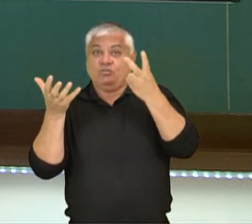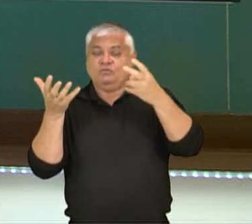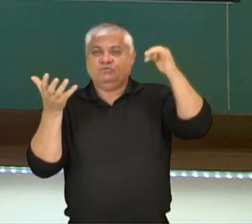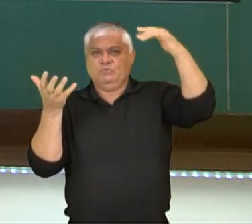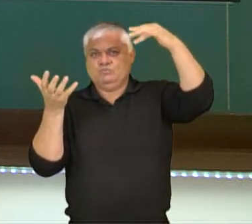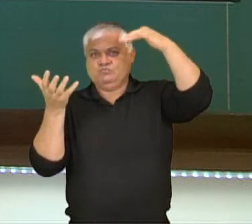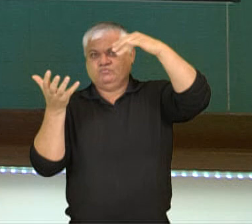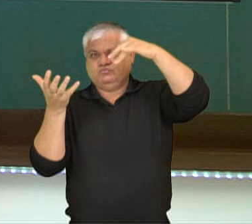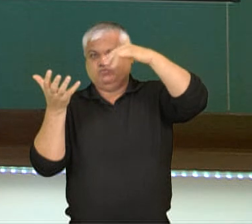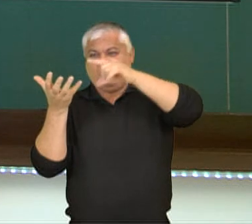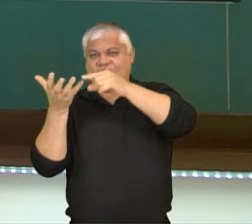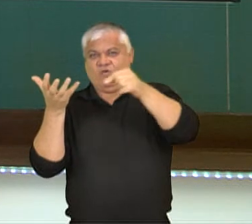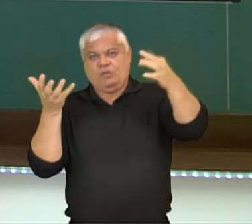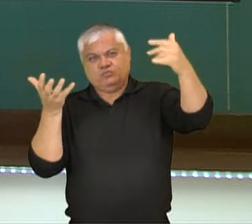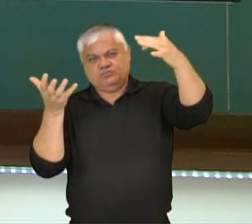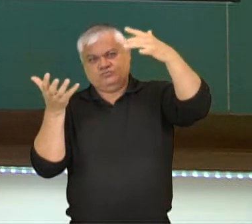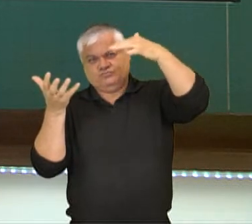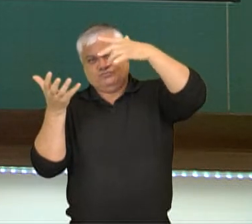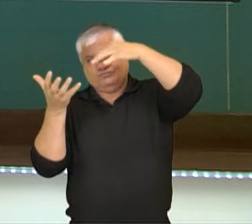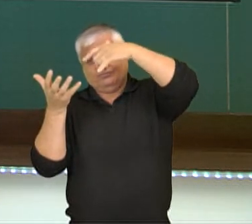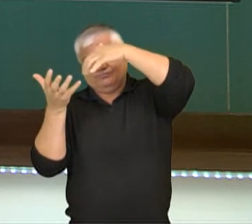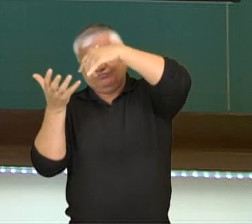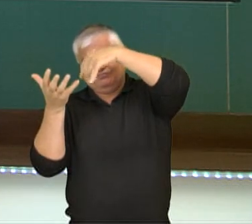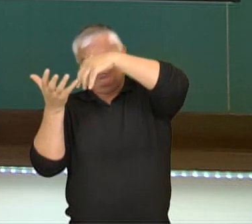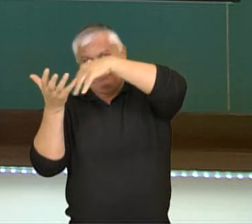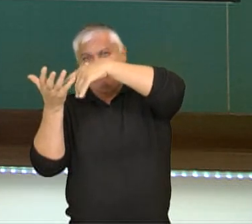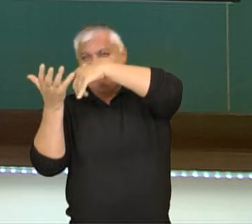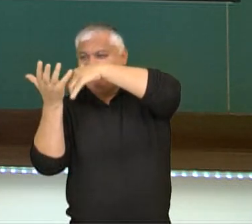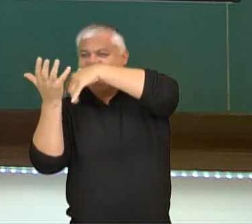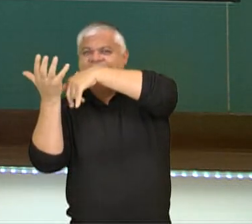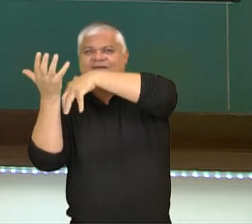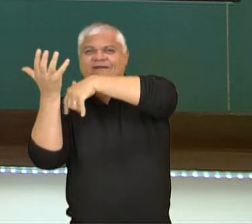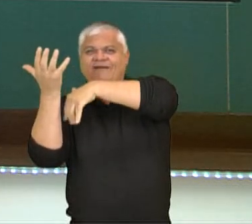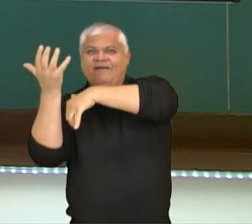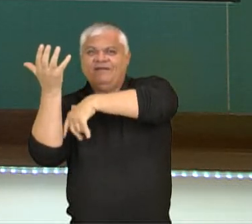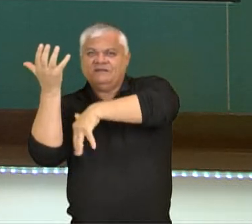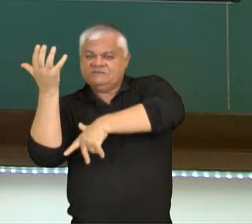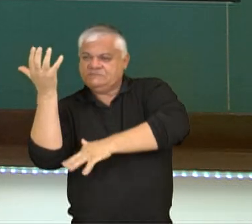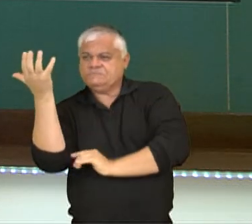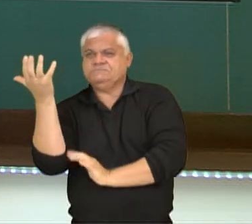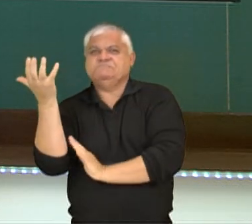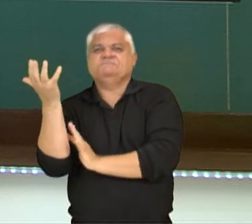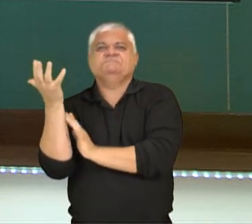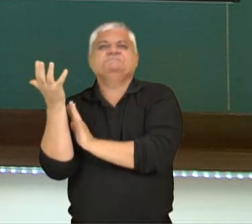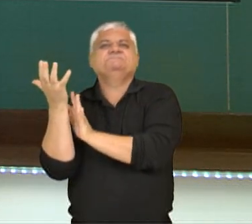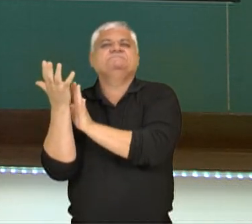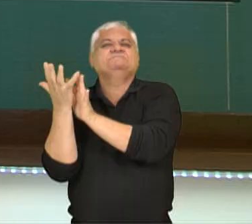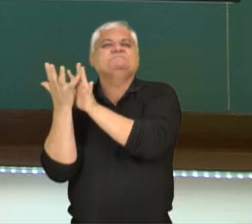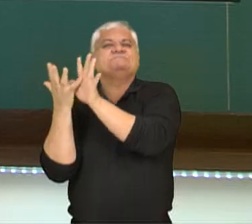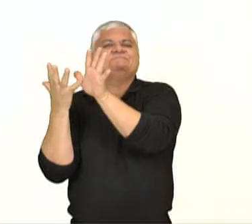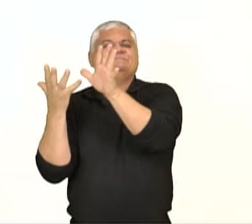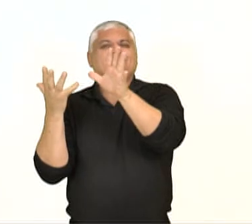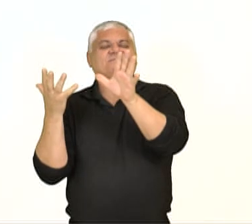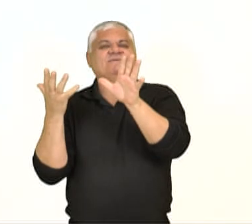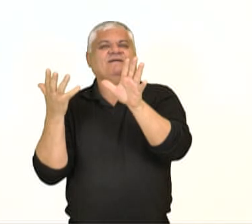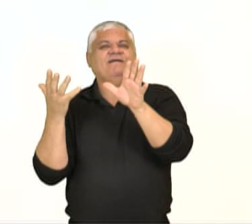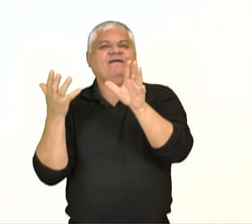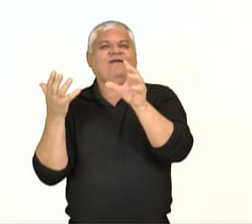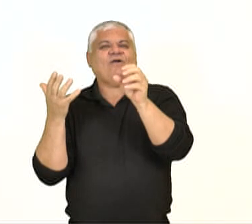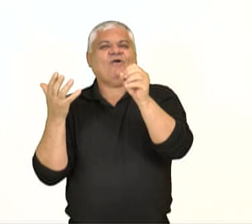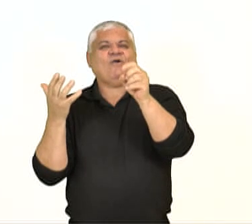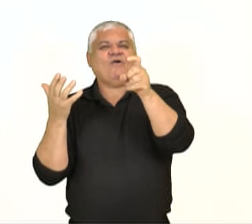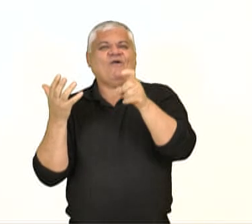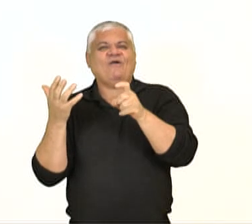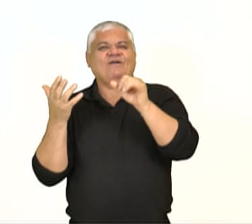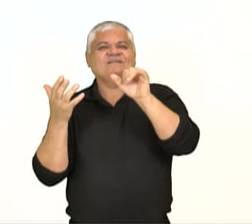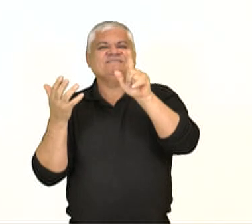liberado em oxigênio para nós. Essas plantas são top, né? Seres vivos maravilhosos. E aqui nós temos outros estômatos mostrando para nós